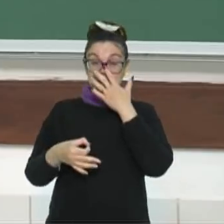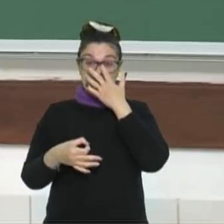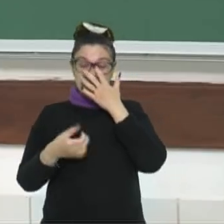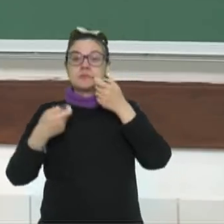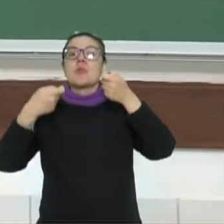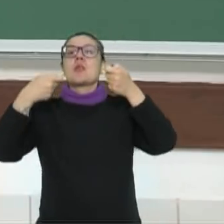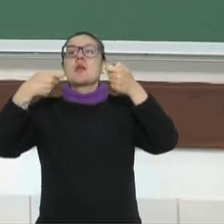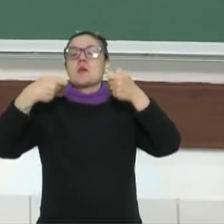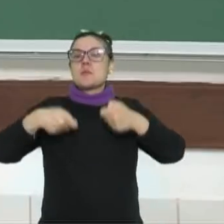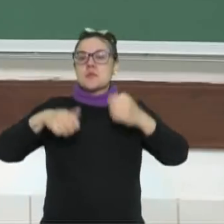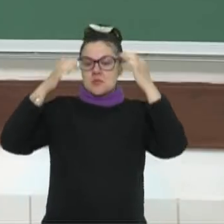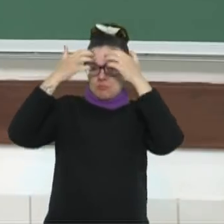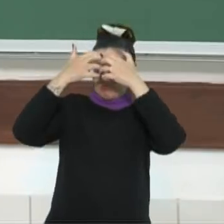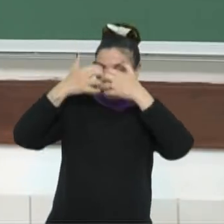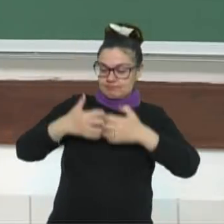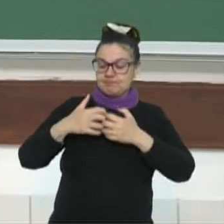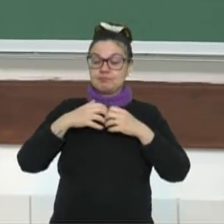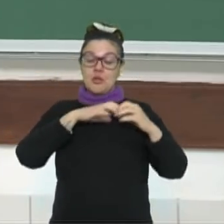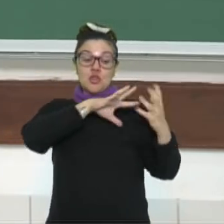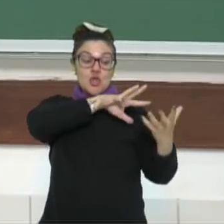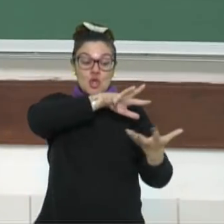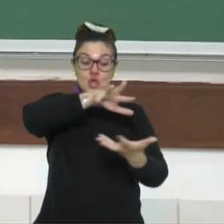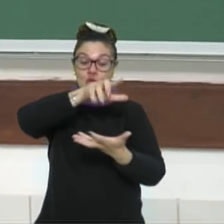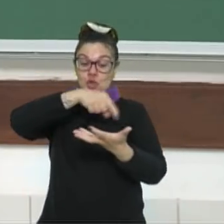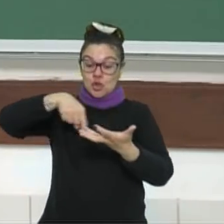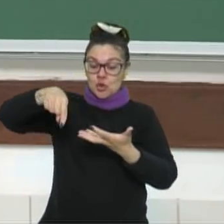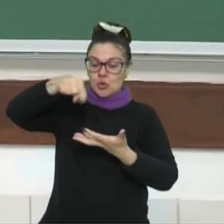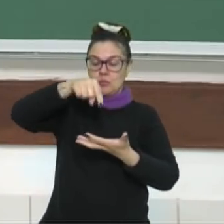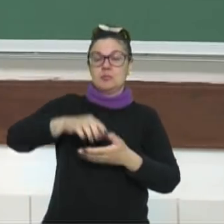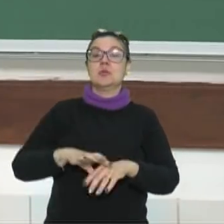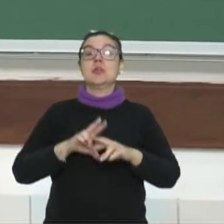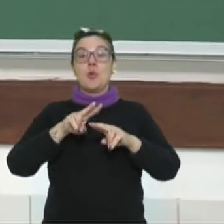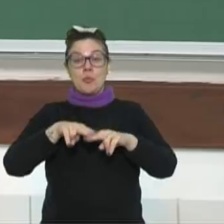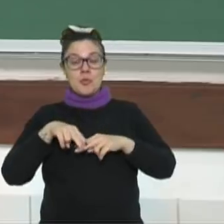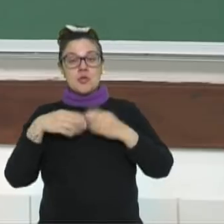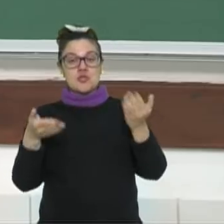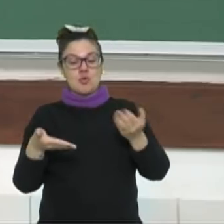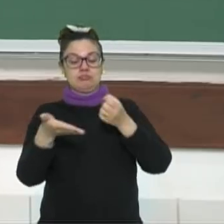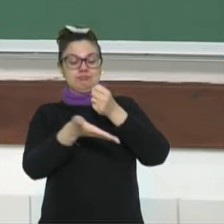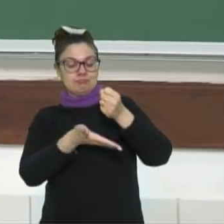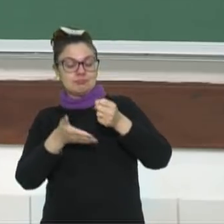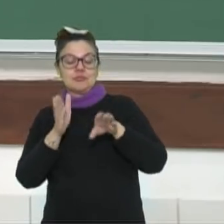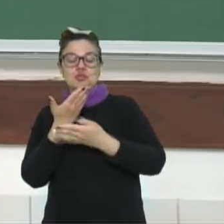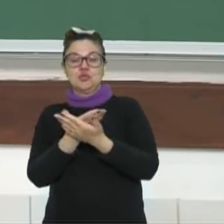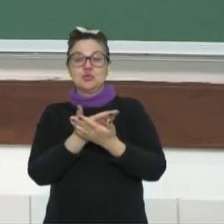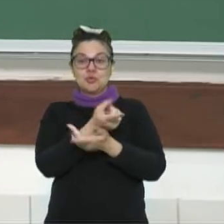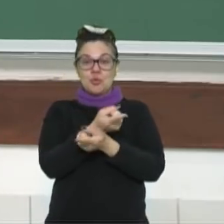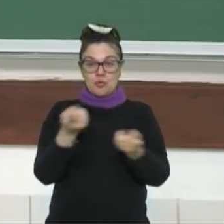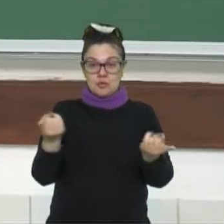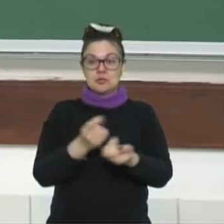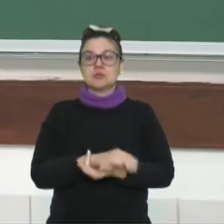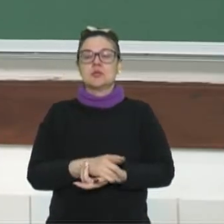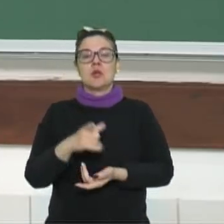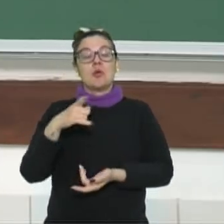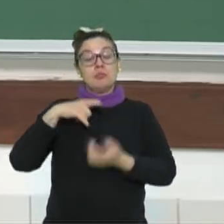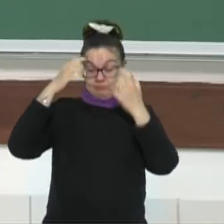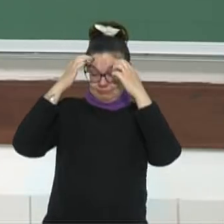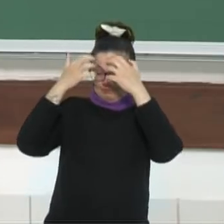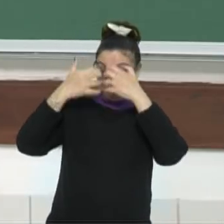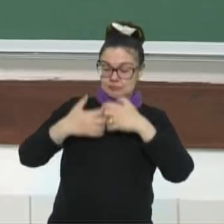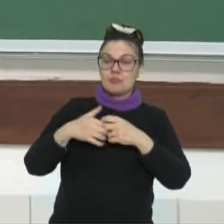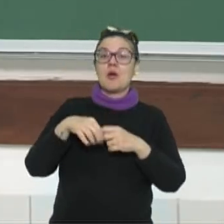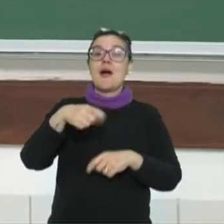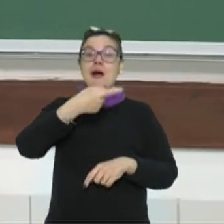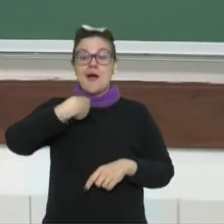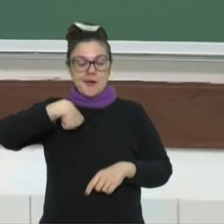Precisamos pensar de um modo global. Por isso, na fundamentação de hoje sobre bioética, eu trago a vocês essa consciência de que